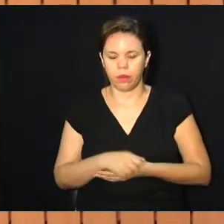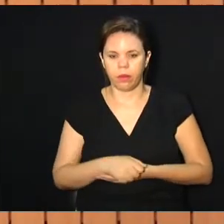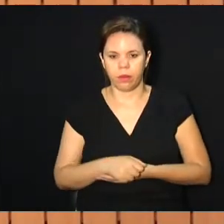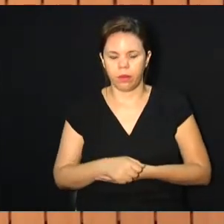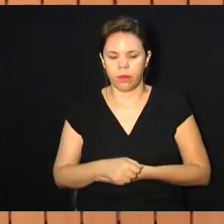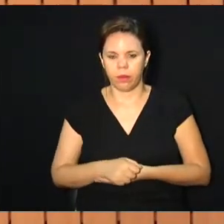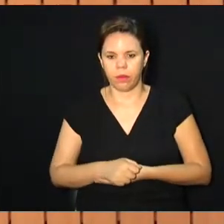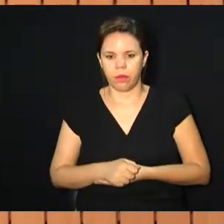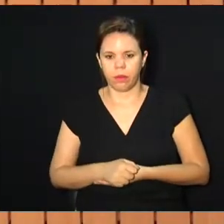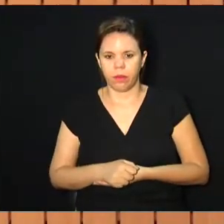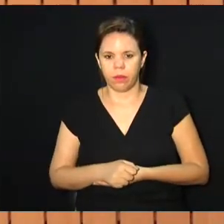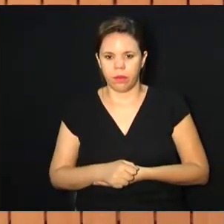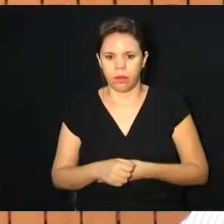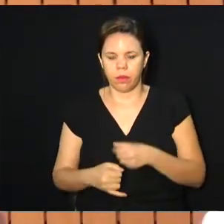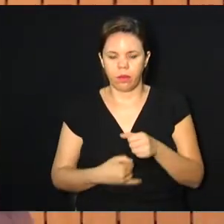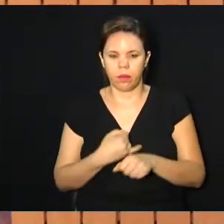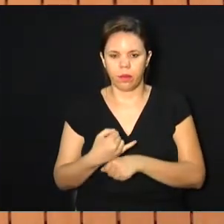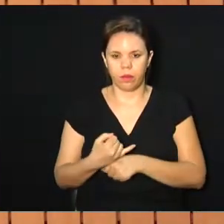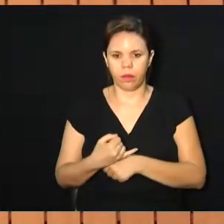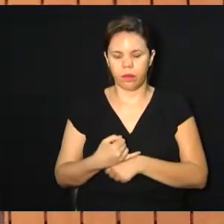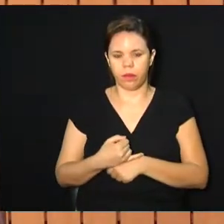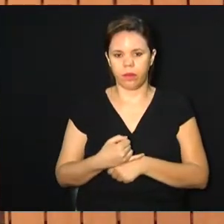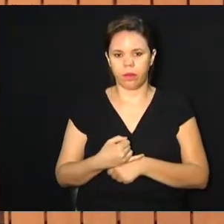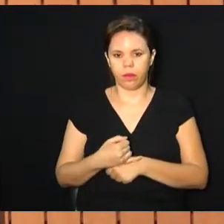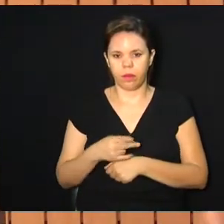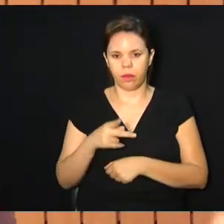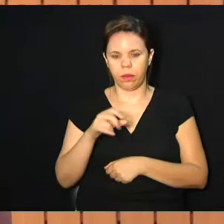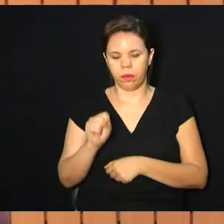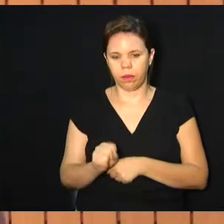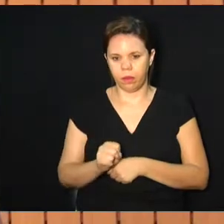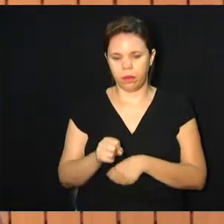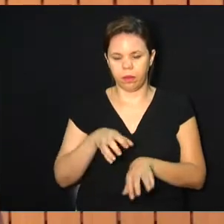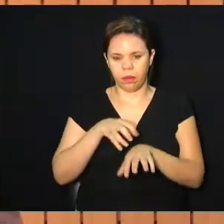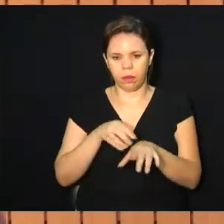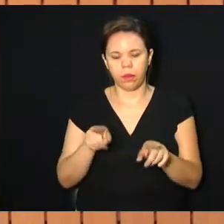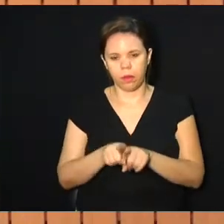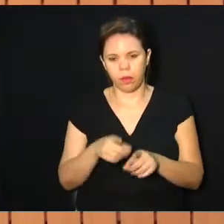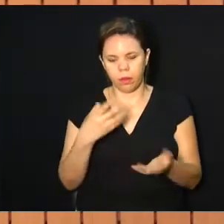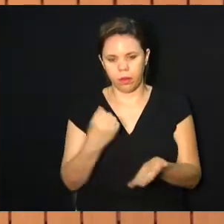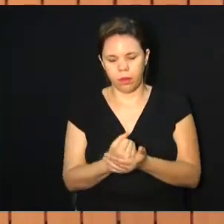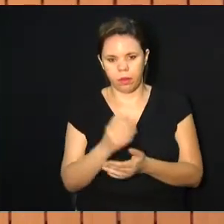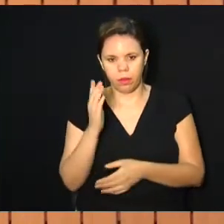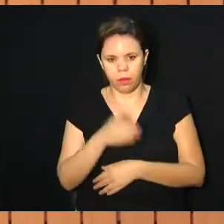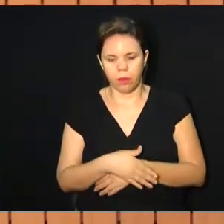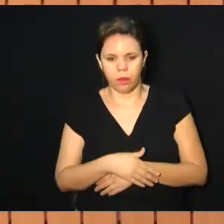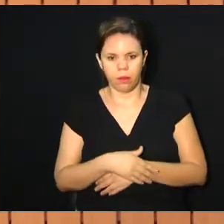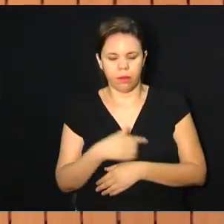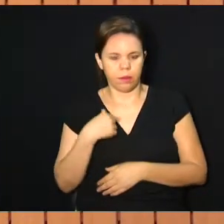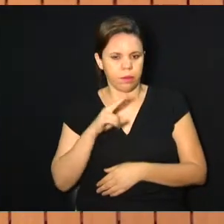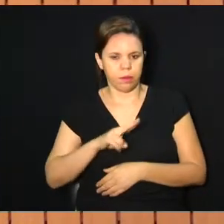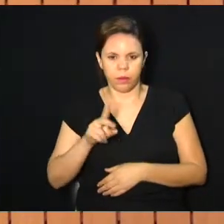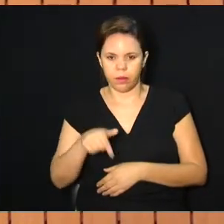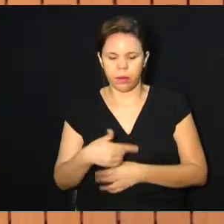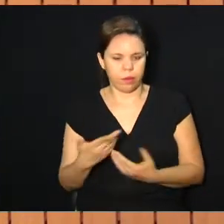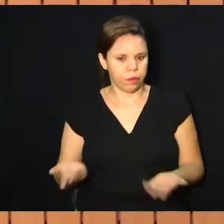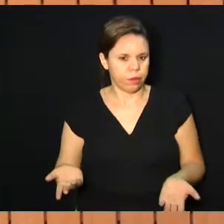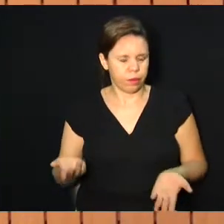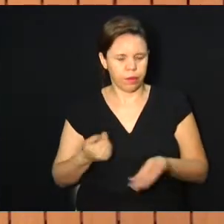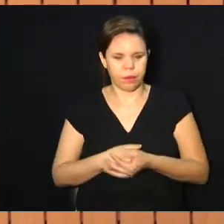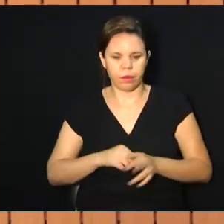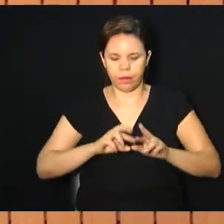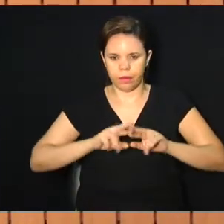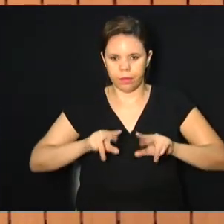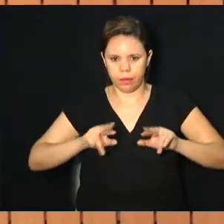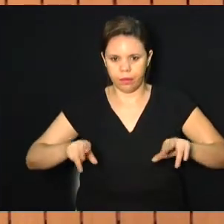estar aberto, o site da SP-Trans tem lá um link direto para você baixar o GTFS. Eu não mexo diretamente com isso, mas